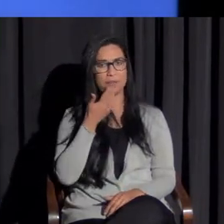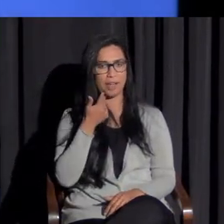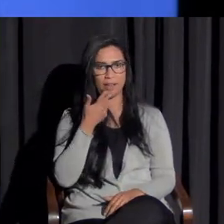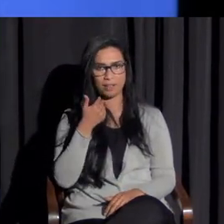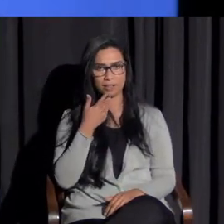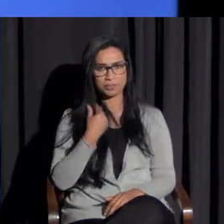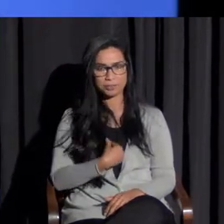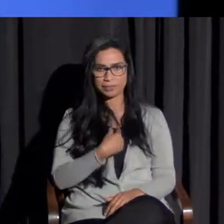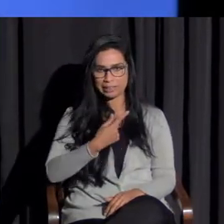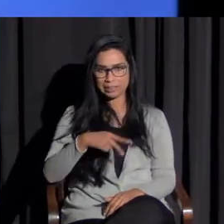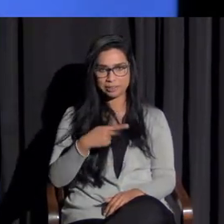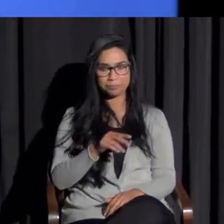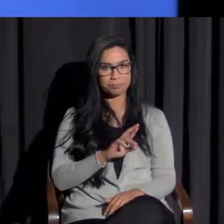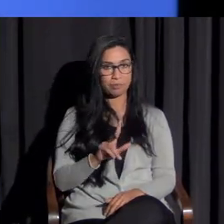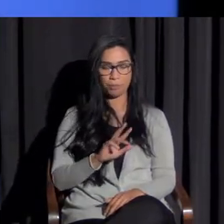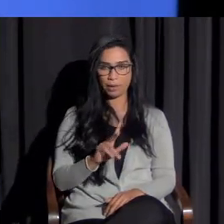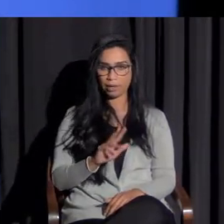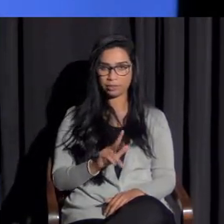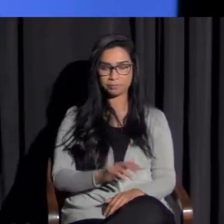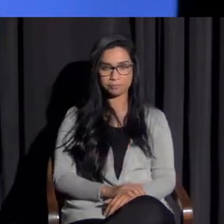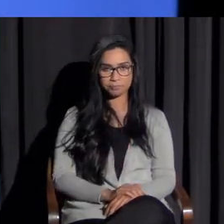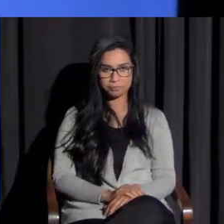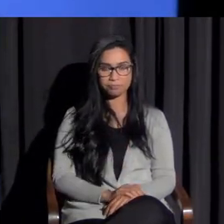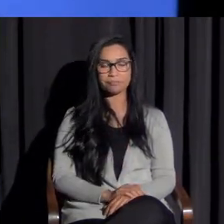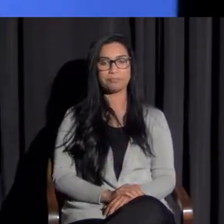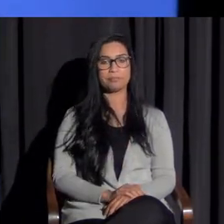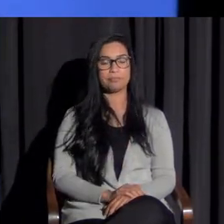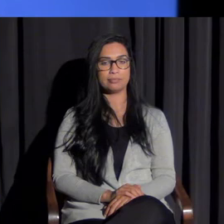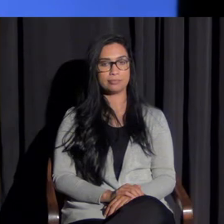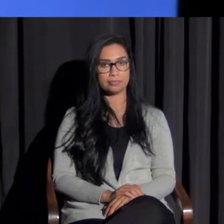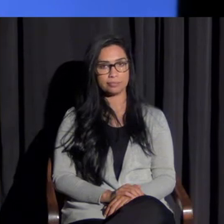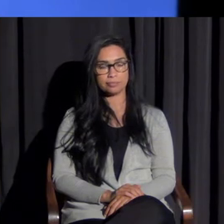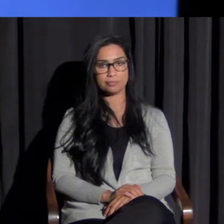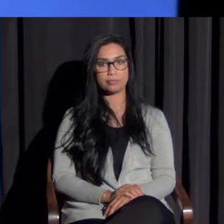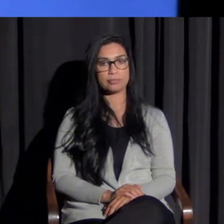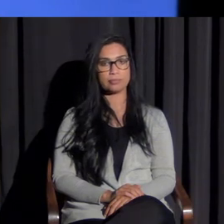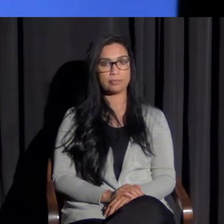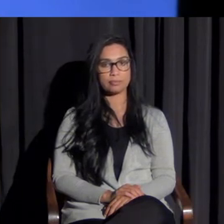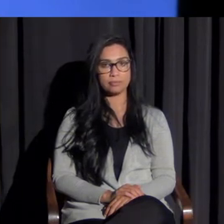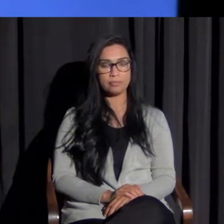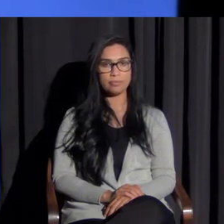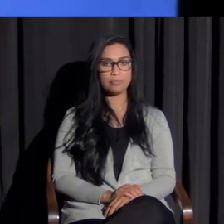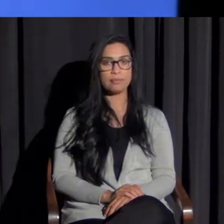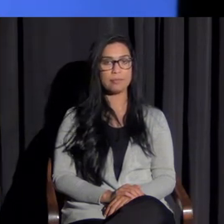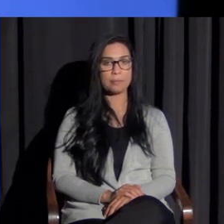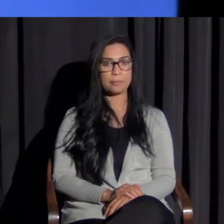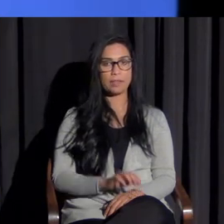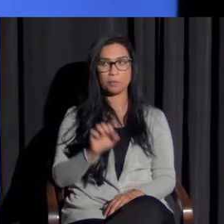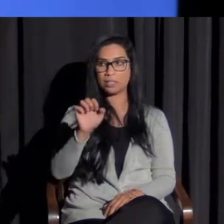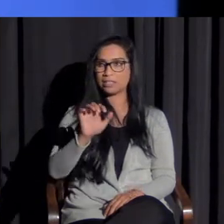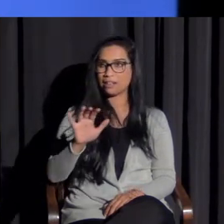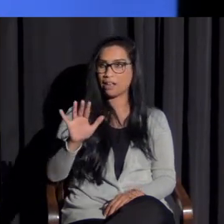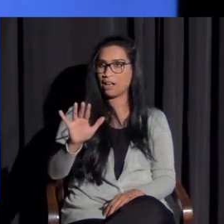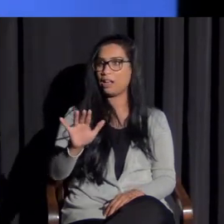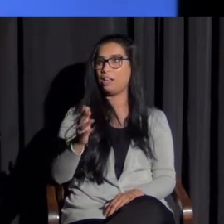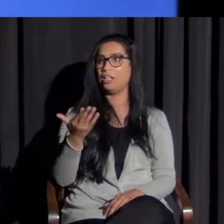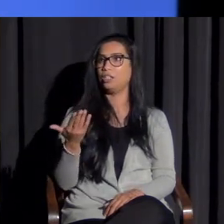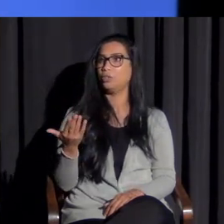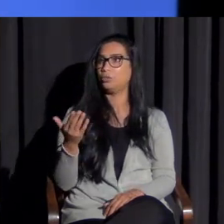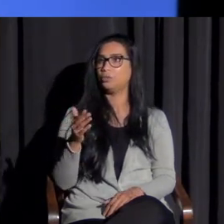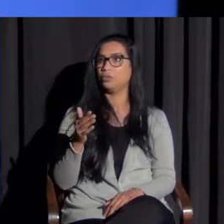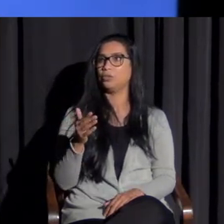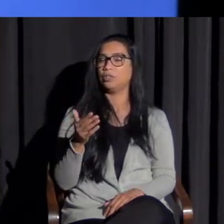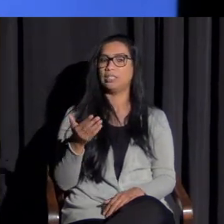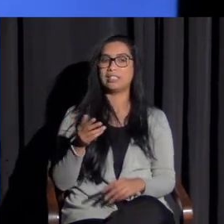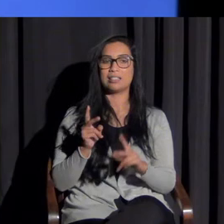A gente, eu digo assim, a criança tem que acompanhar os seus pais logo cedo, em lutas, em